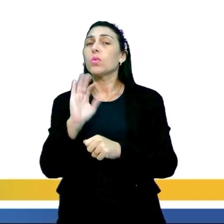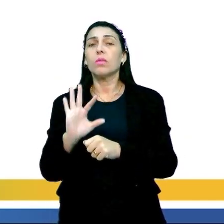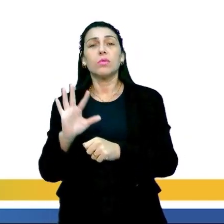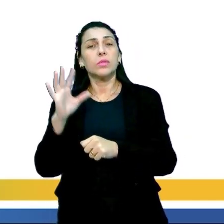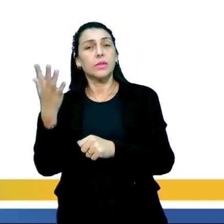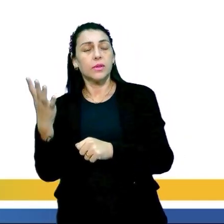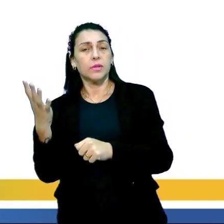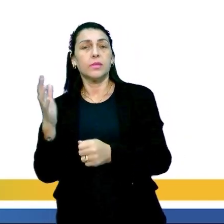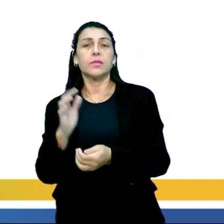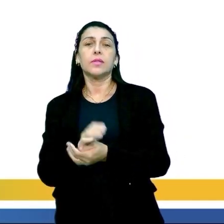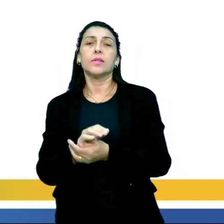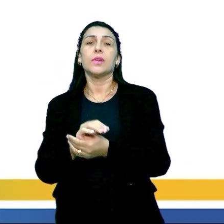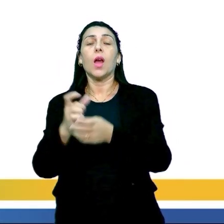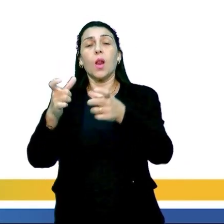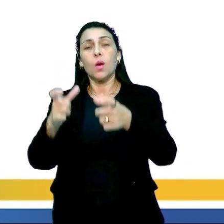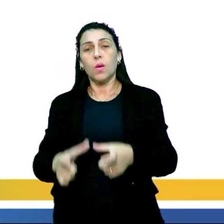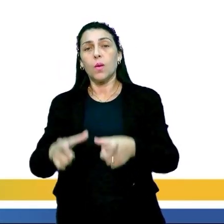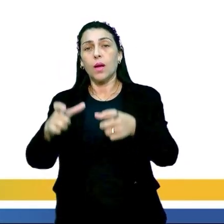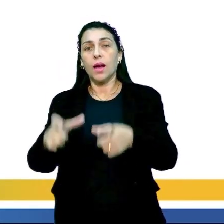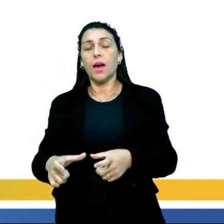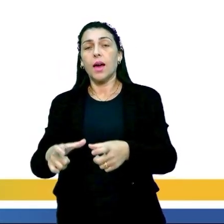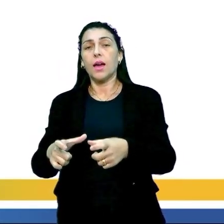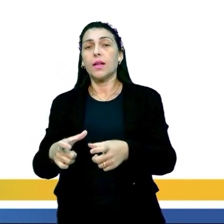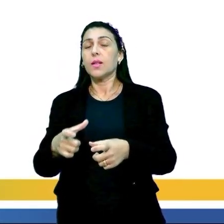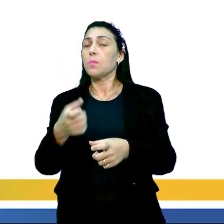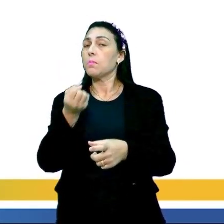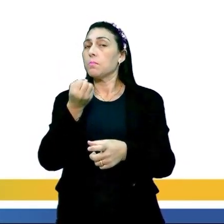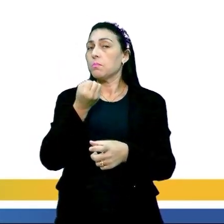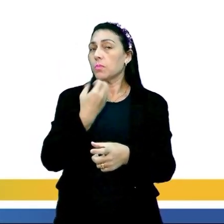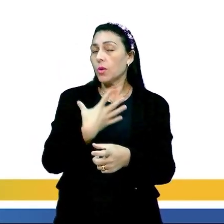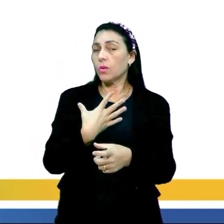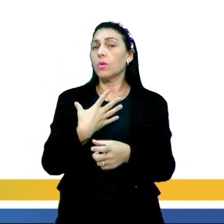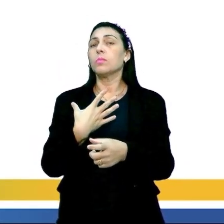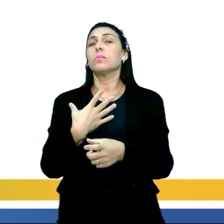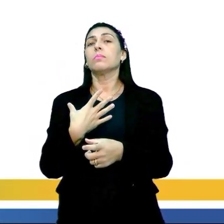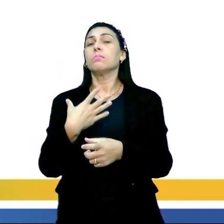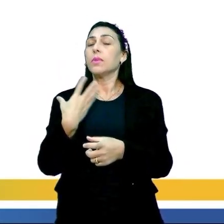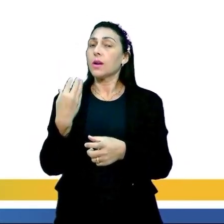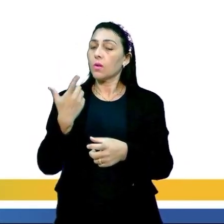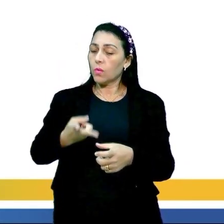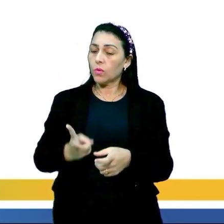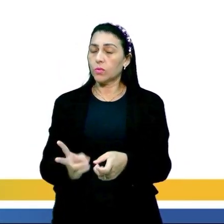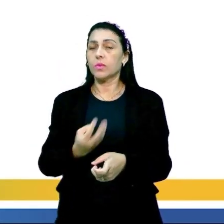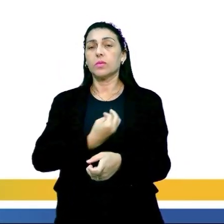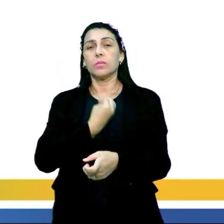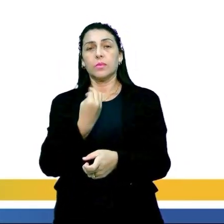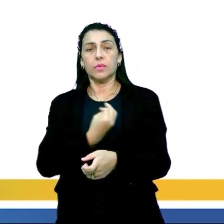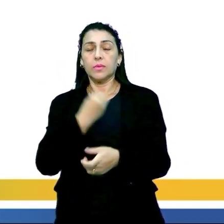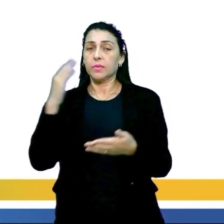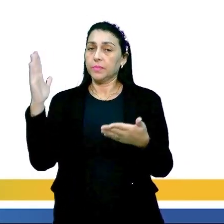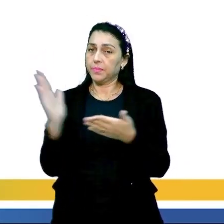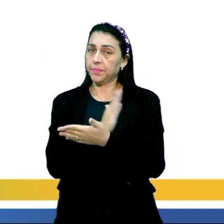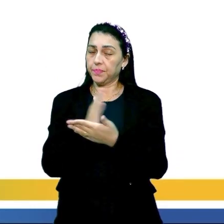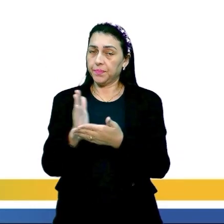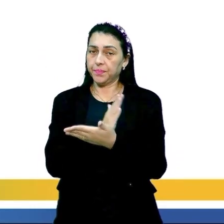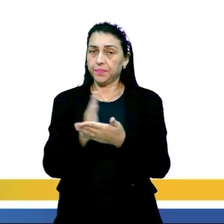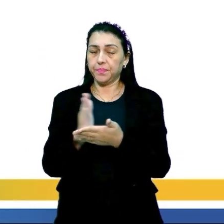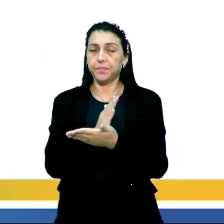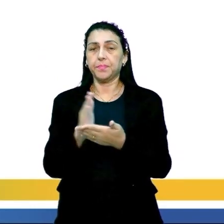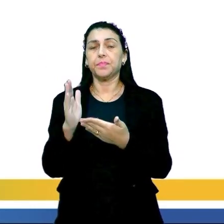a estarem em lugares não tão propícios assim para a sua sobrevivência, né? Alguns